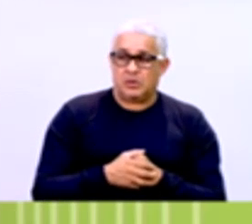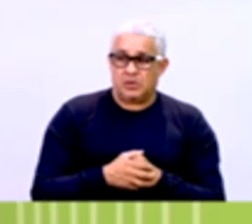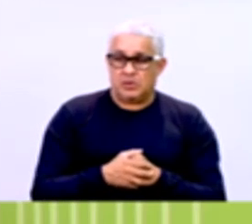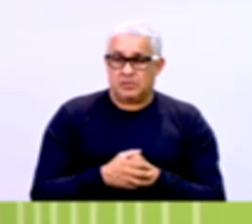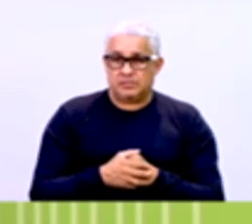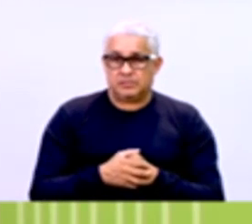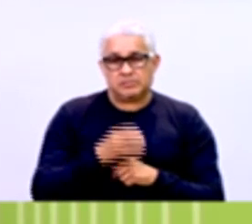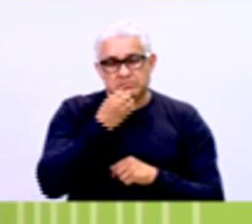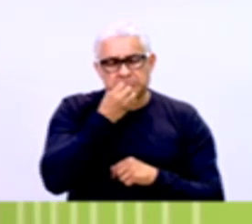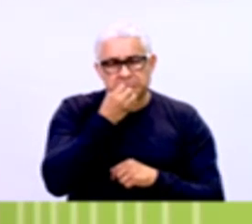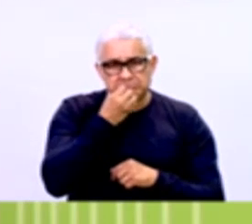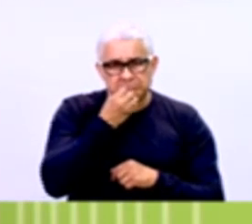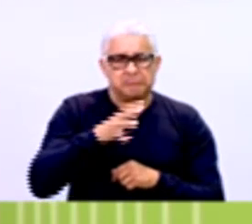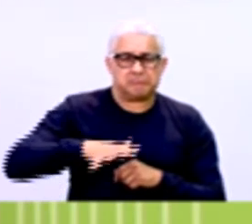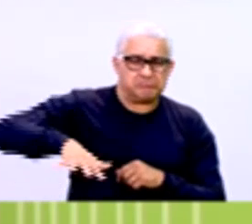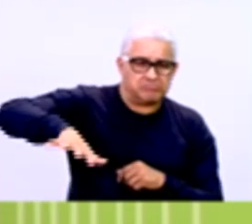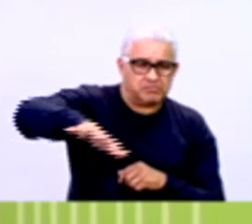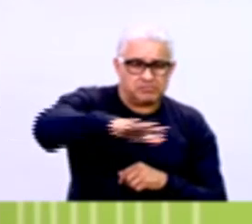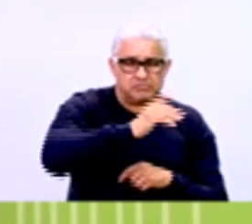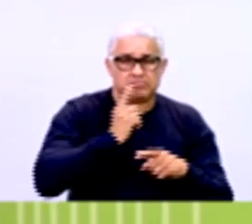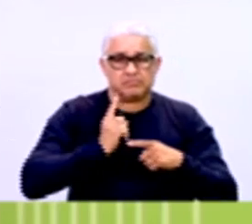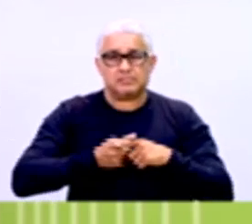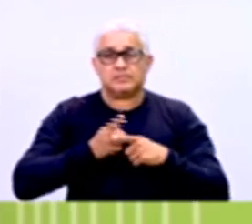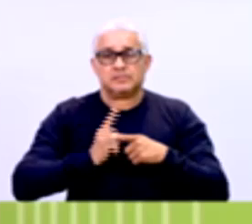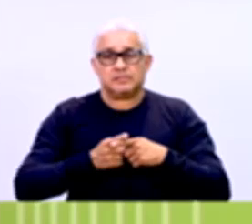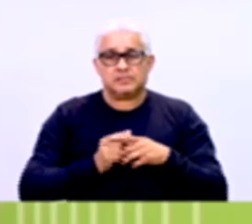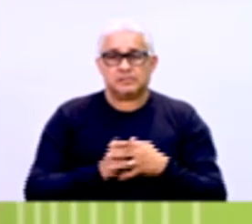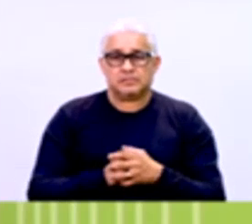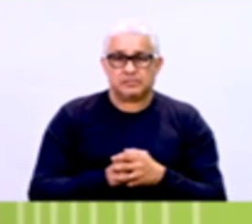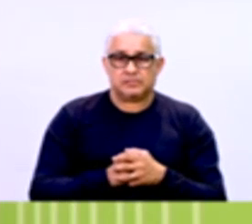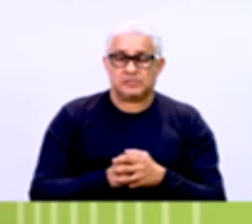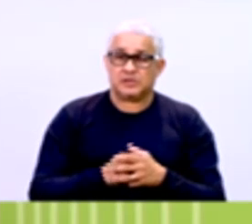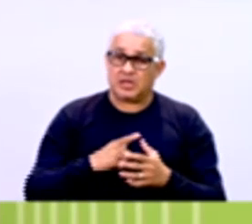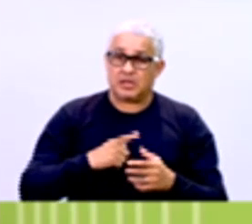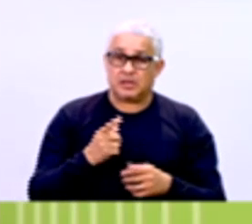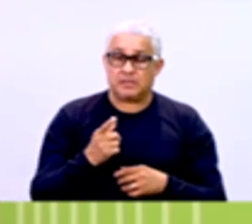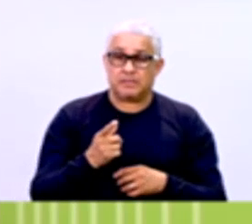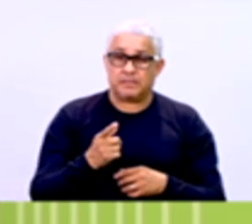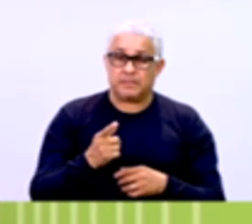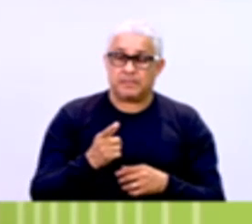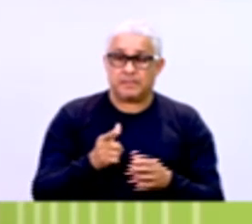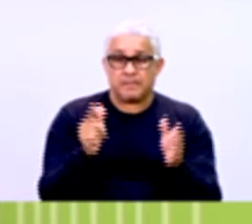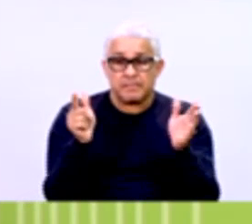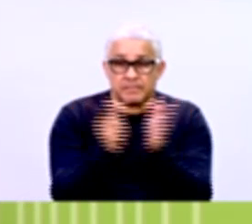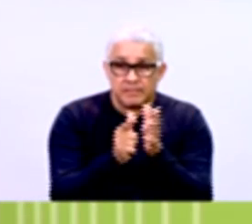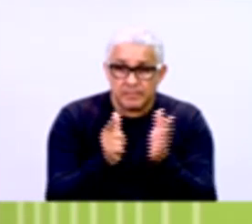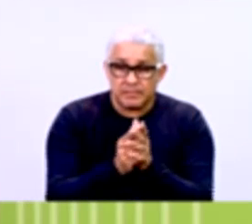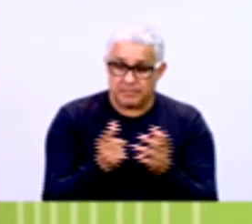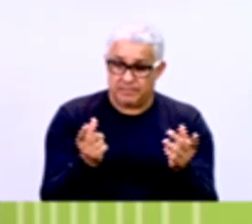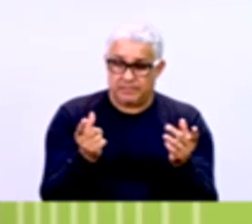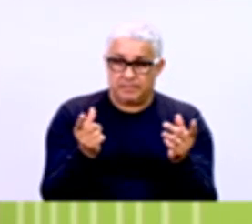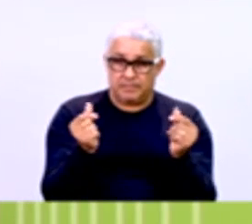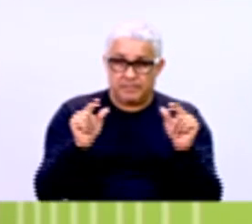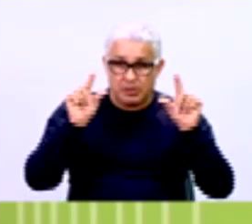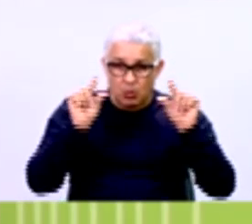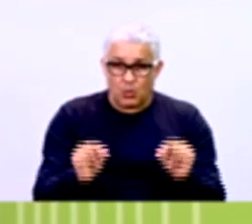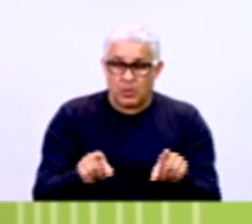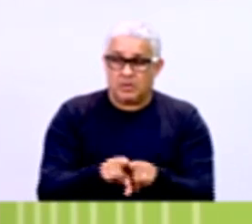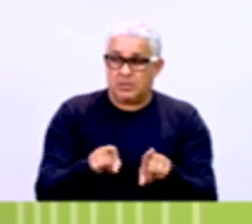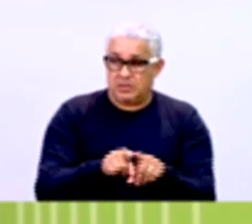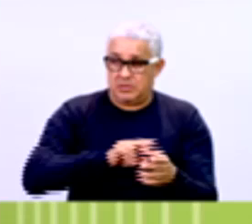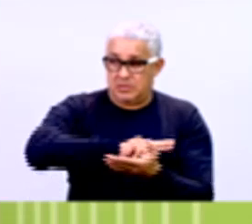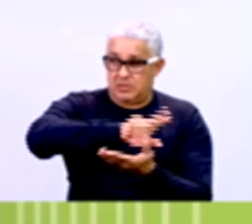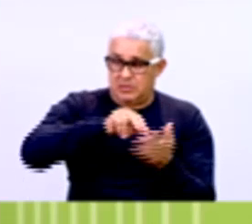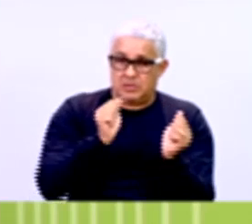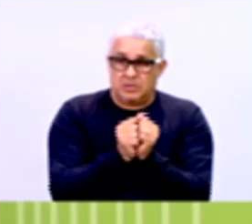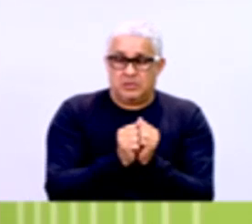muito grande ao meio ambiente. Por quê? Porque há uma economia de papel e diversos outros componentes.